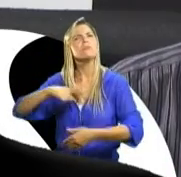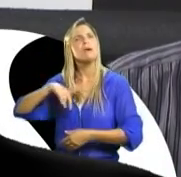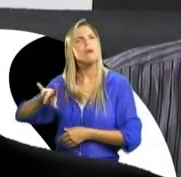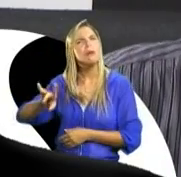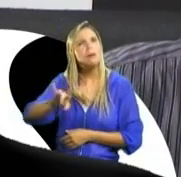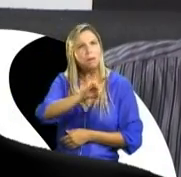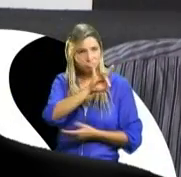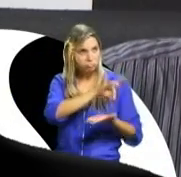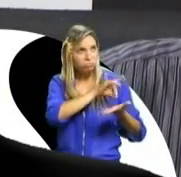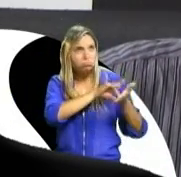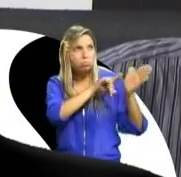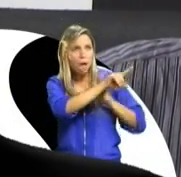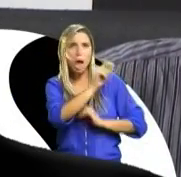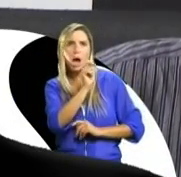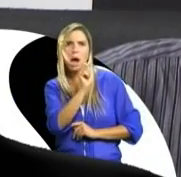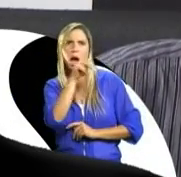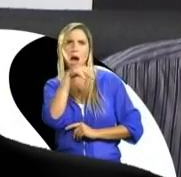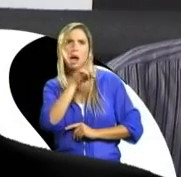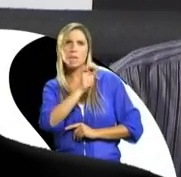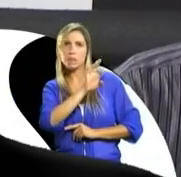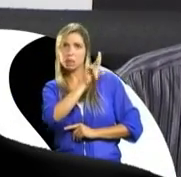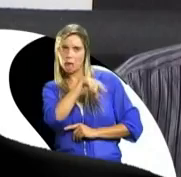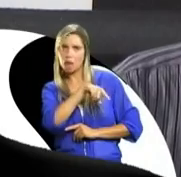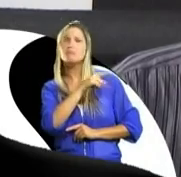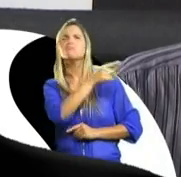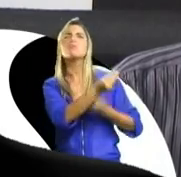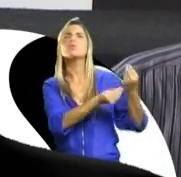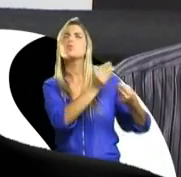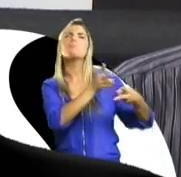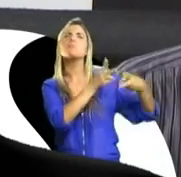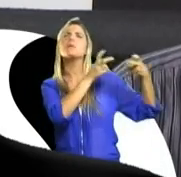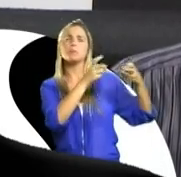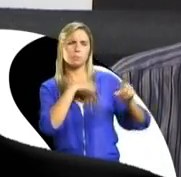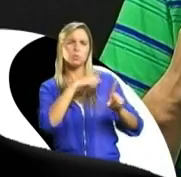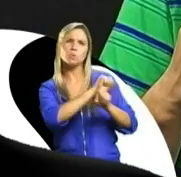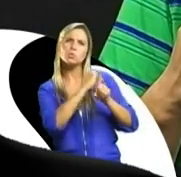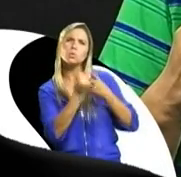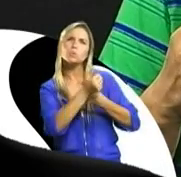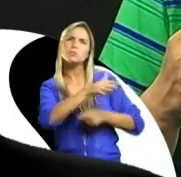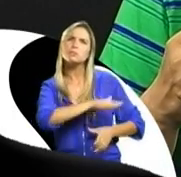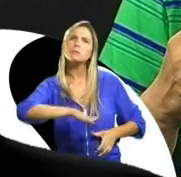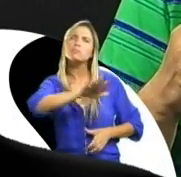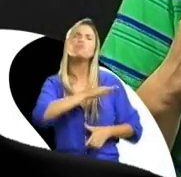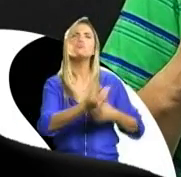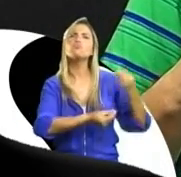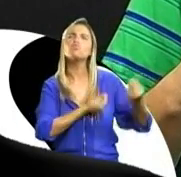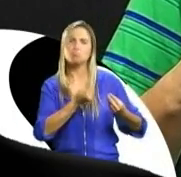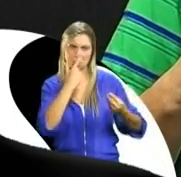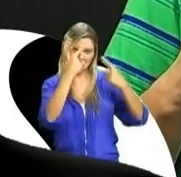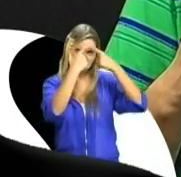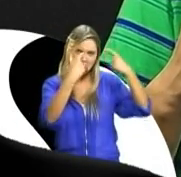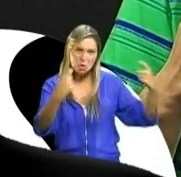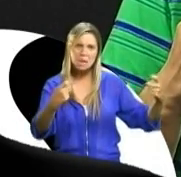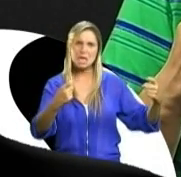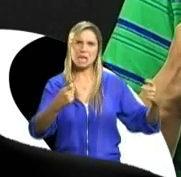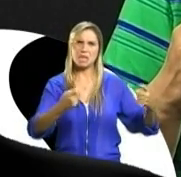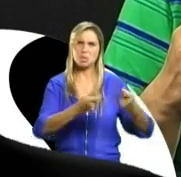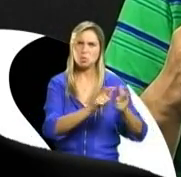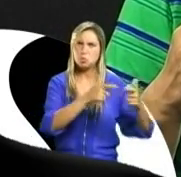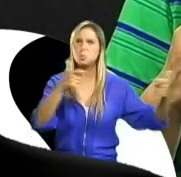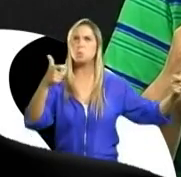André? Como que você percebe isso, assim? A nossa sociedade, ela tem se tornado mais violenta